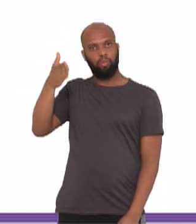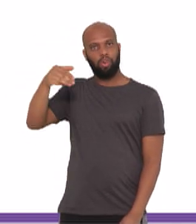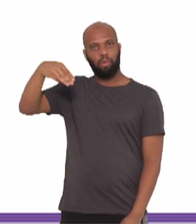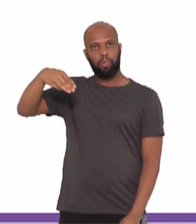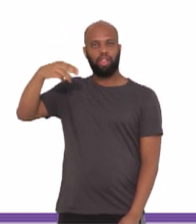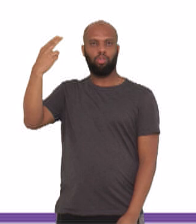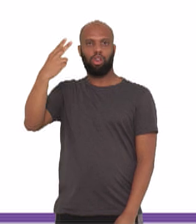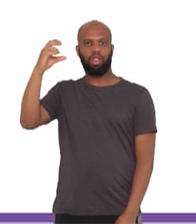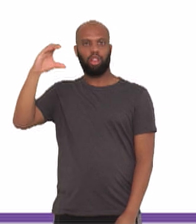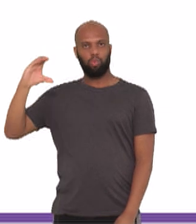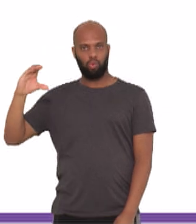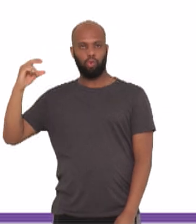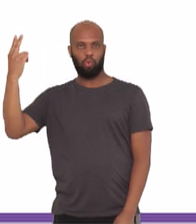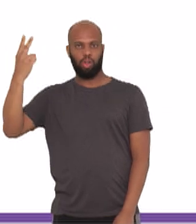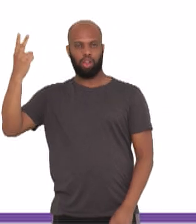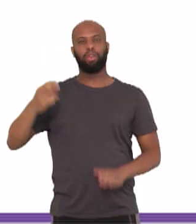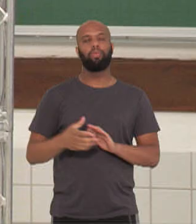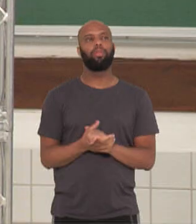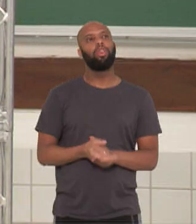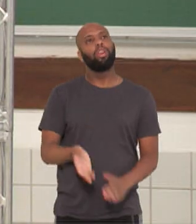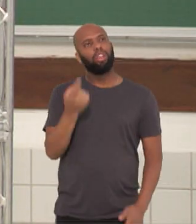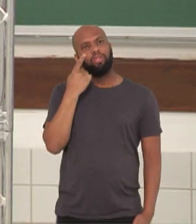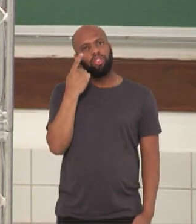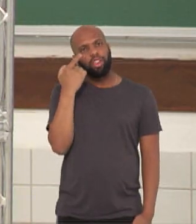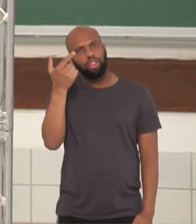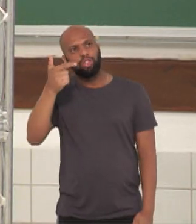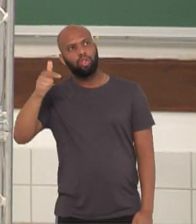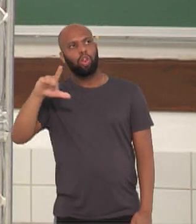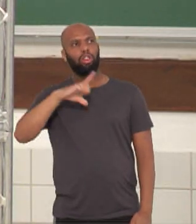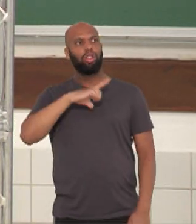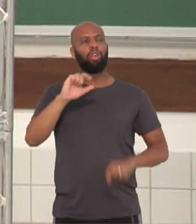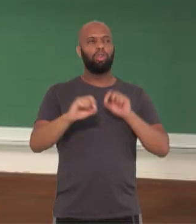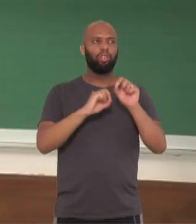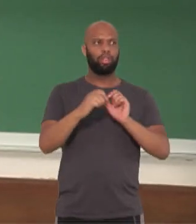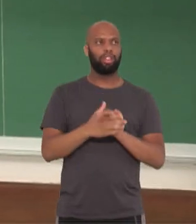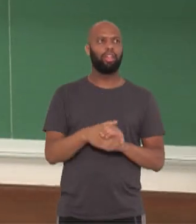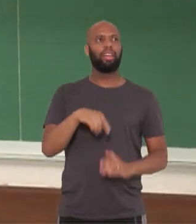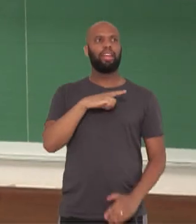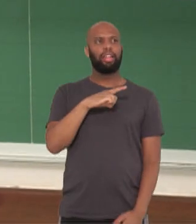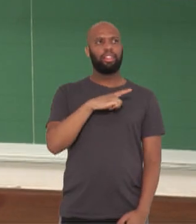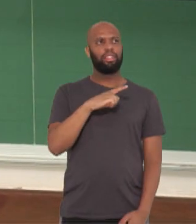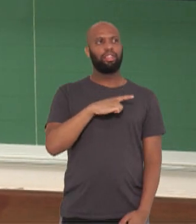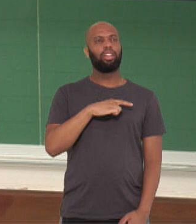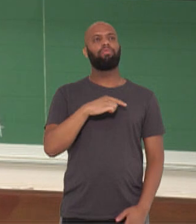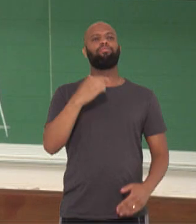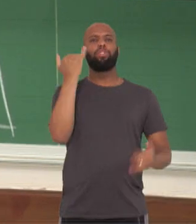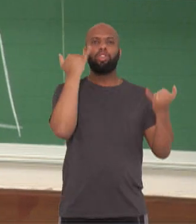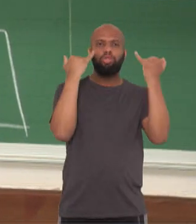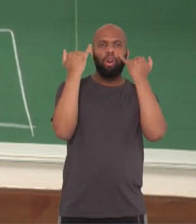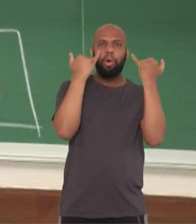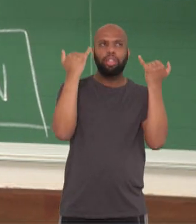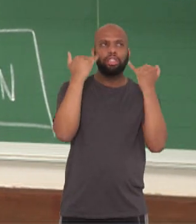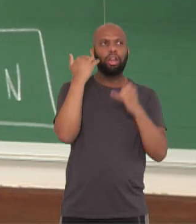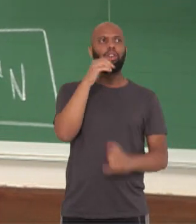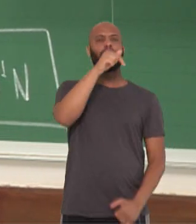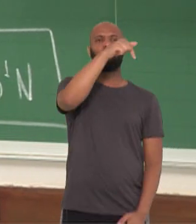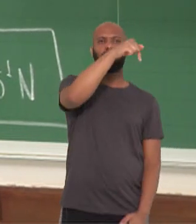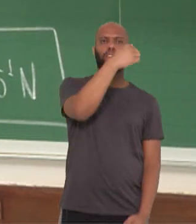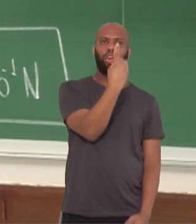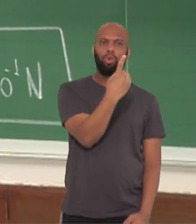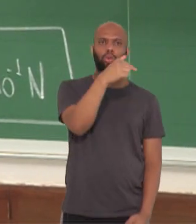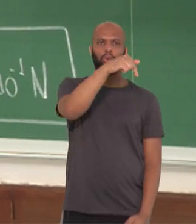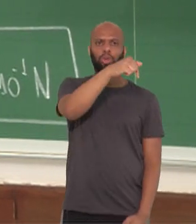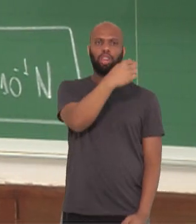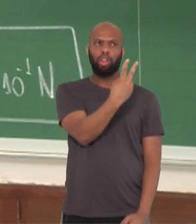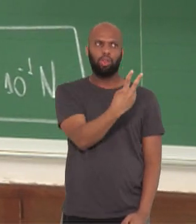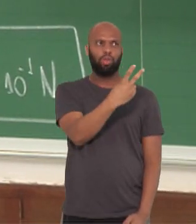por coulomb ao quadrado. Então, analisando aqui de novo, nós temos todos os dados passados no enunciado, o